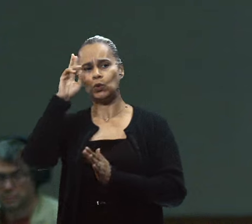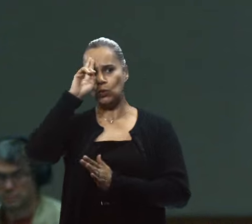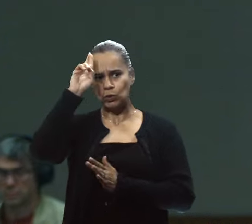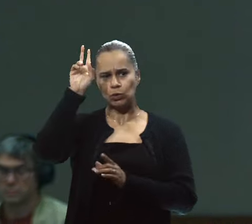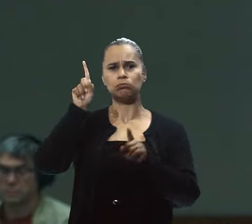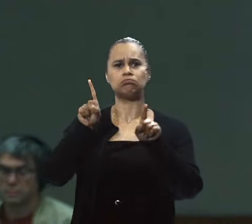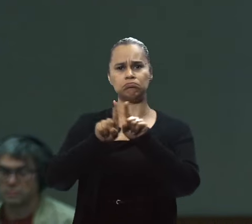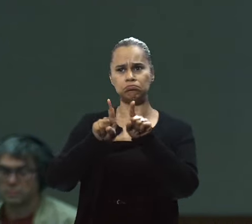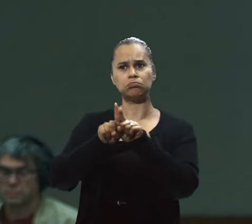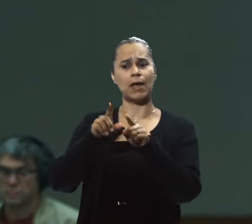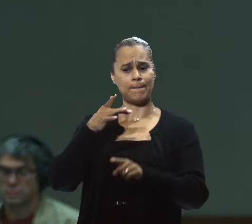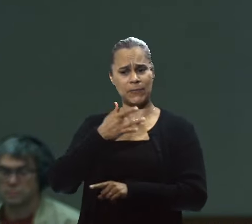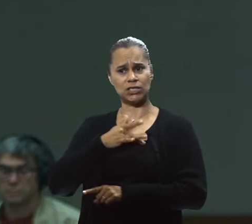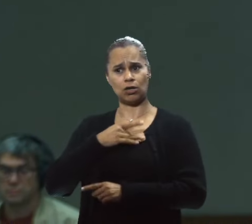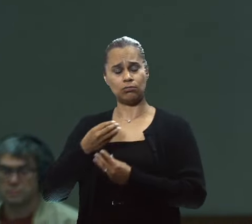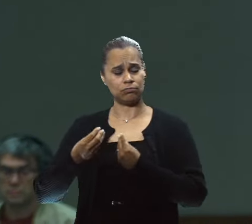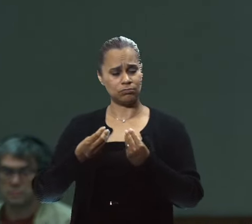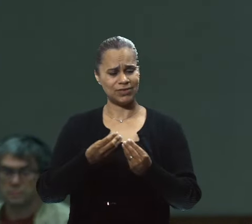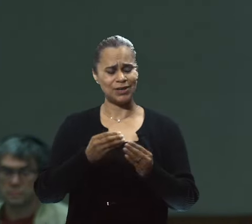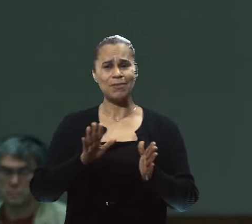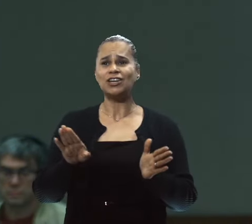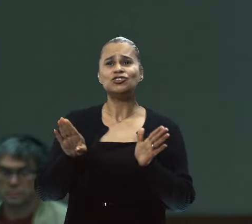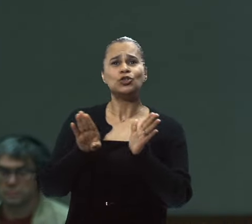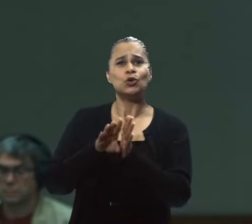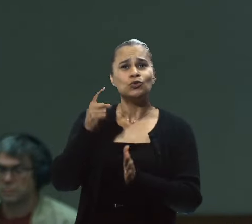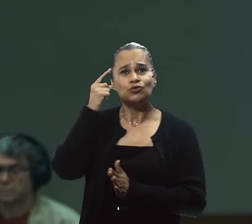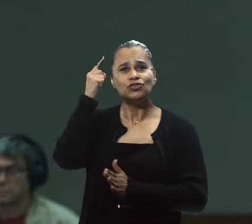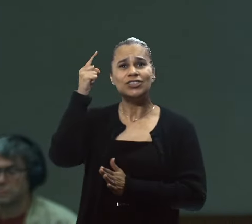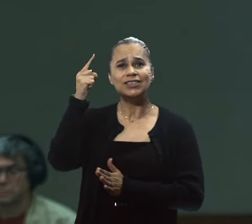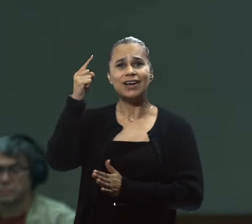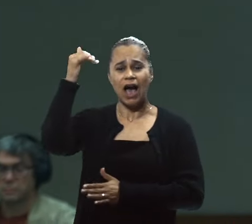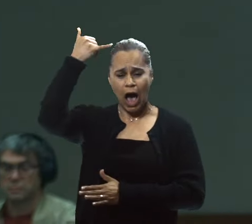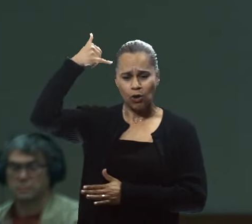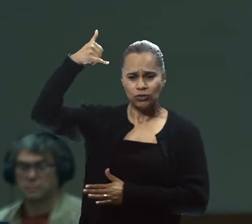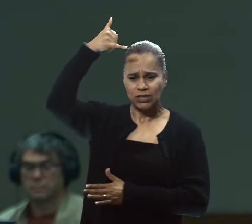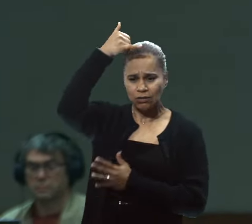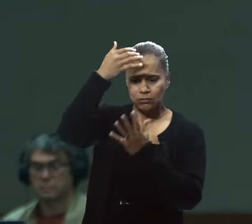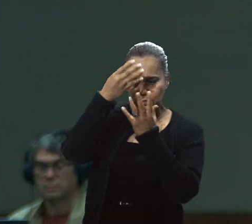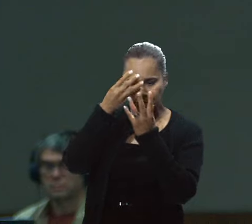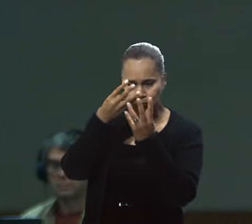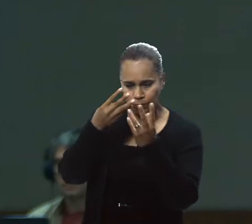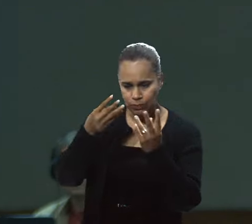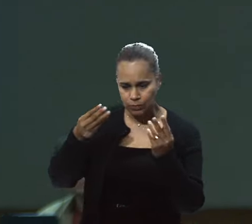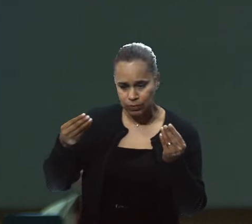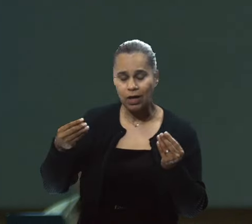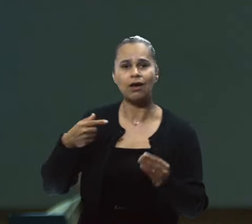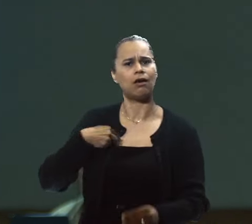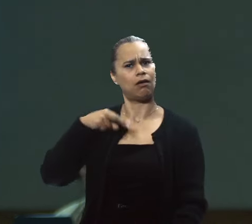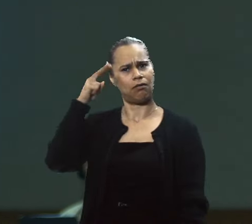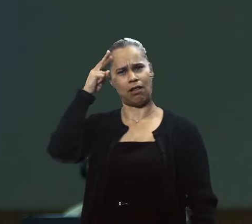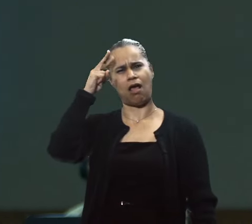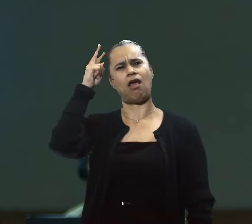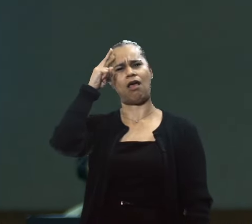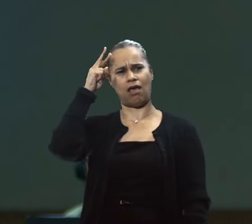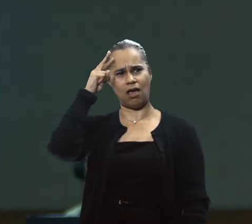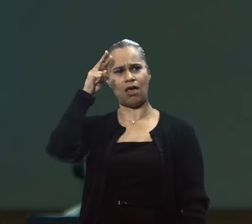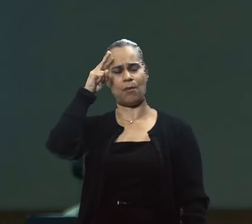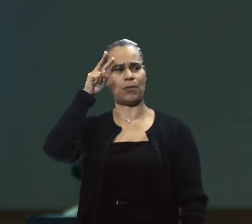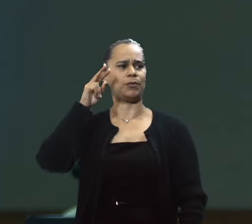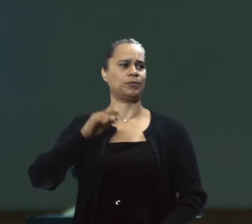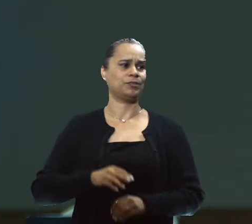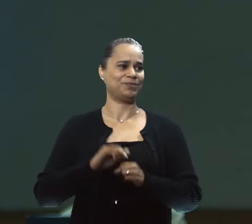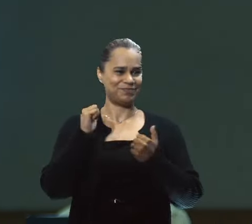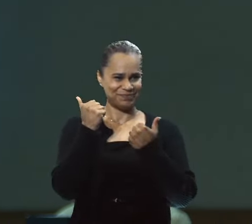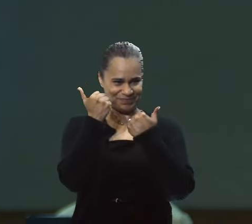misericordioso, mas chegou um dia que a unção foi embora. Eu lembro, nós estávamos na reunião e a gente olhava, quando terminou, o que